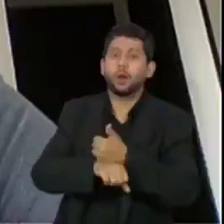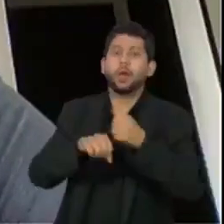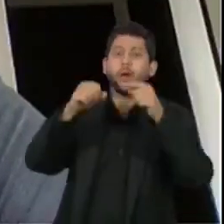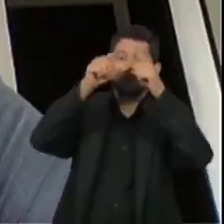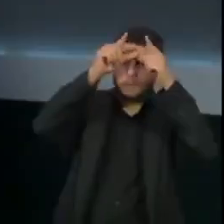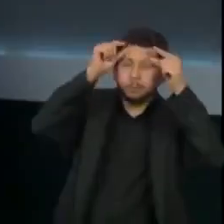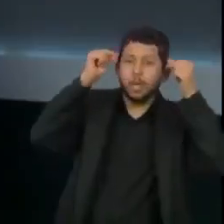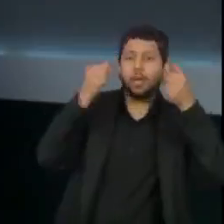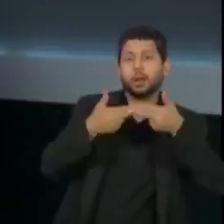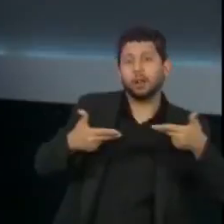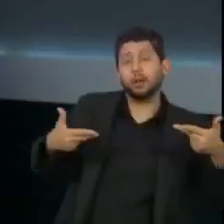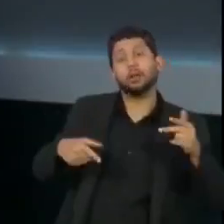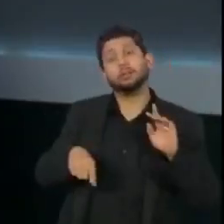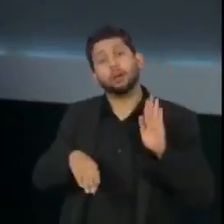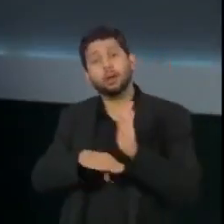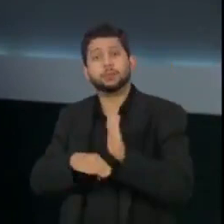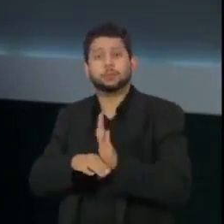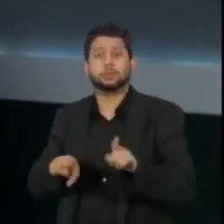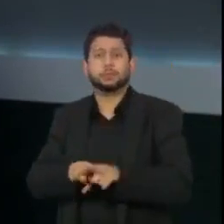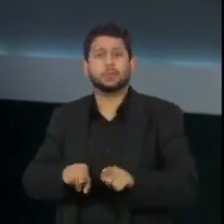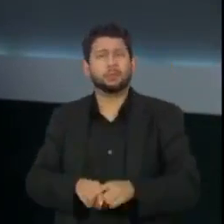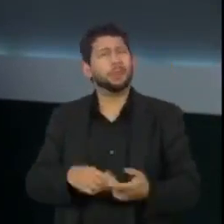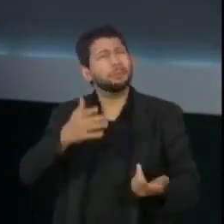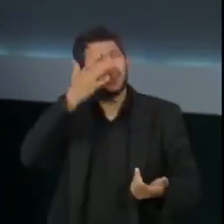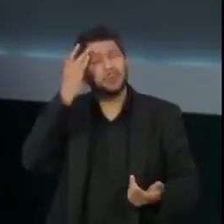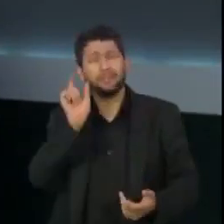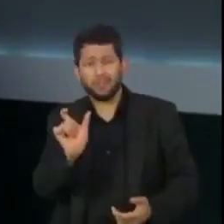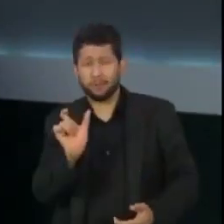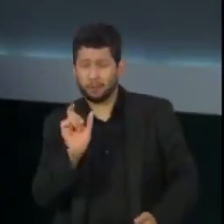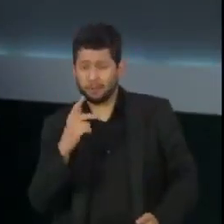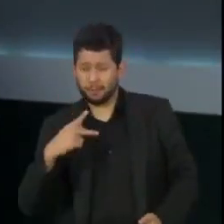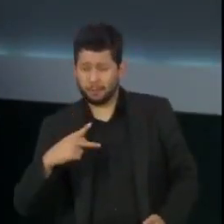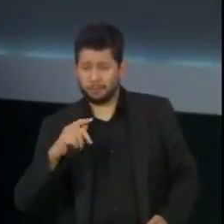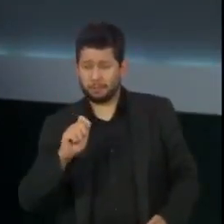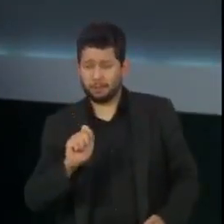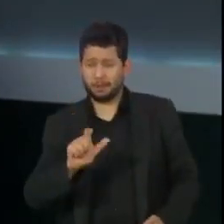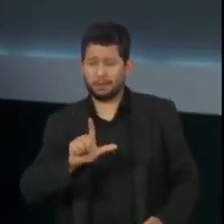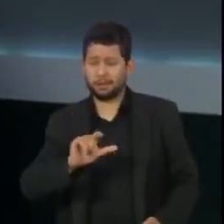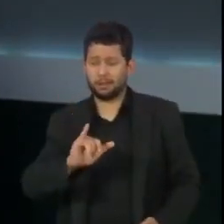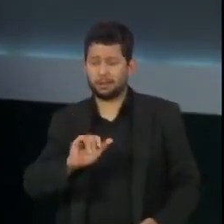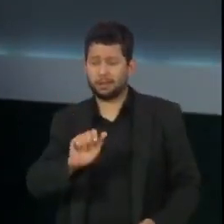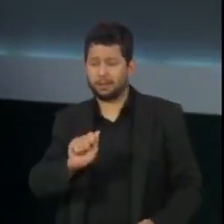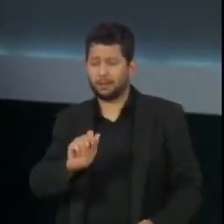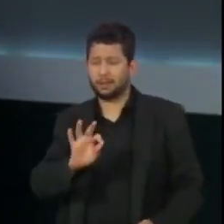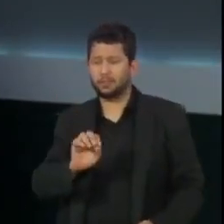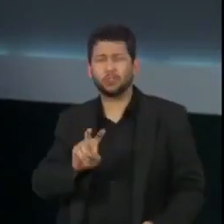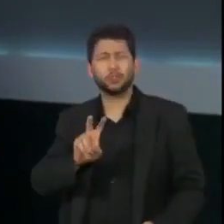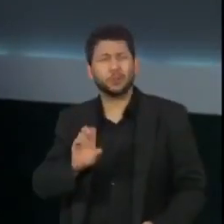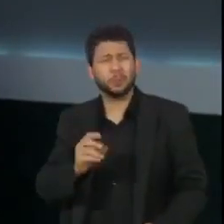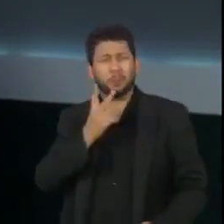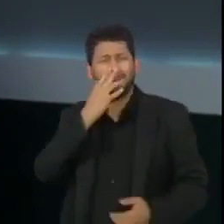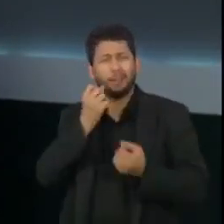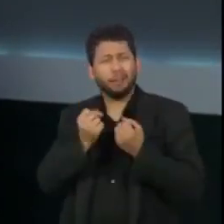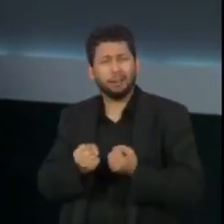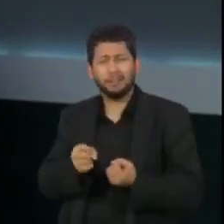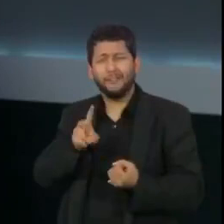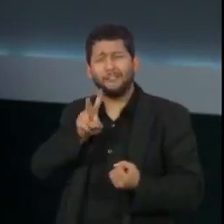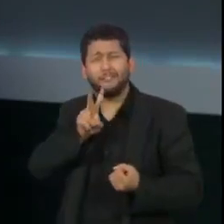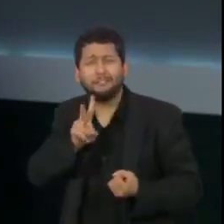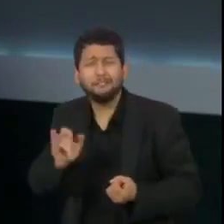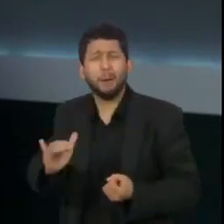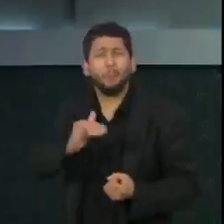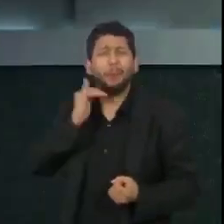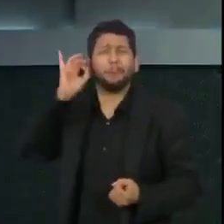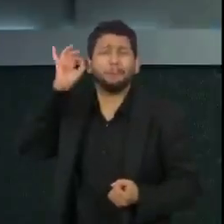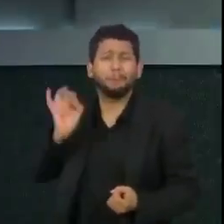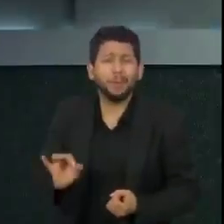outras profissões. É uma palavra que às vezes pode assustar principalmente a família. Necessariamente significa que o paciente está perto do fim